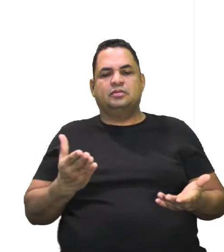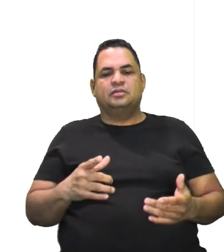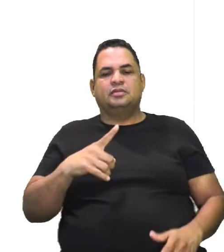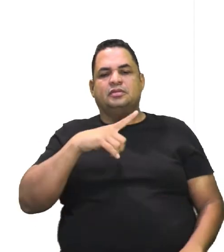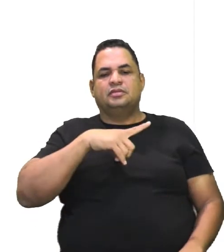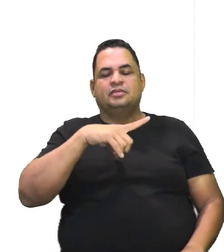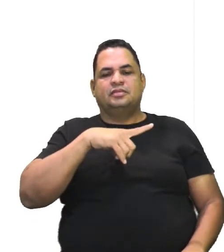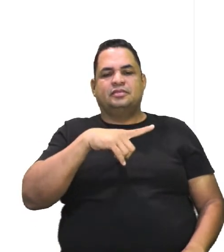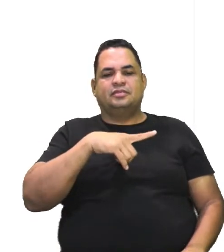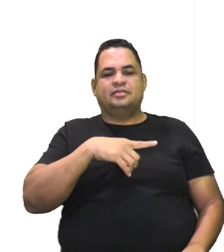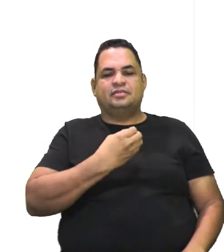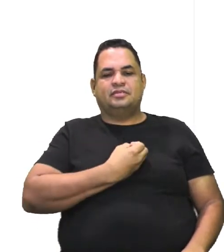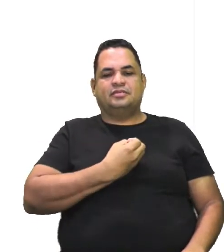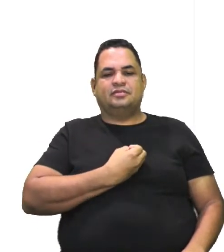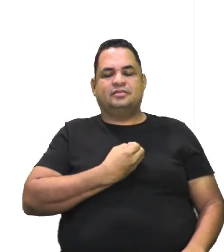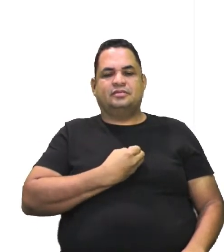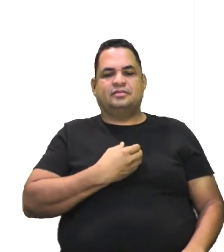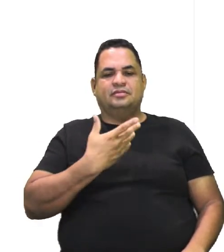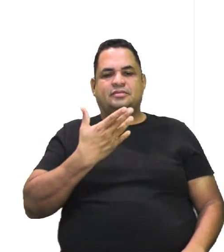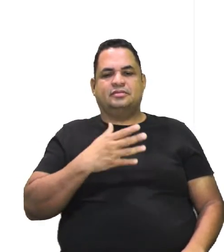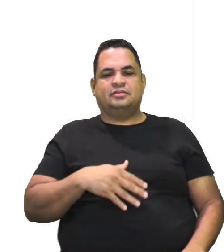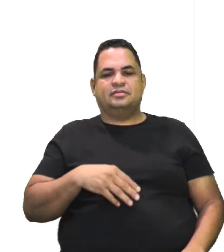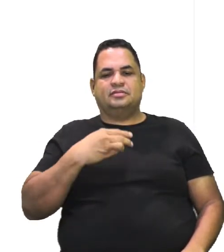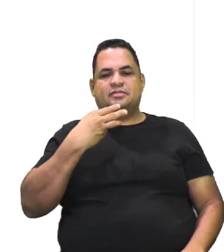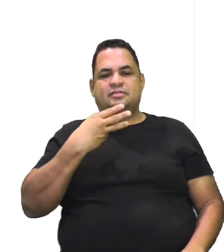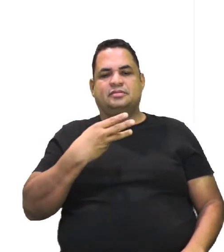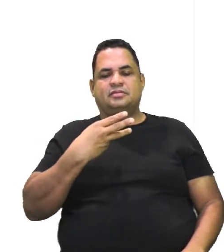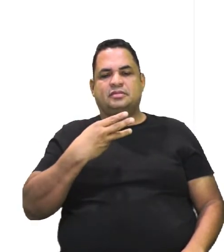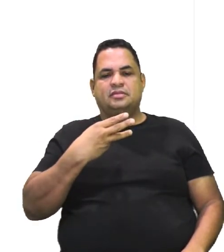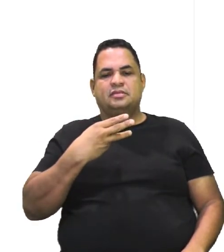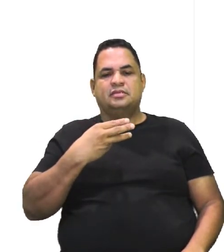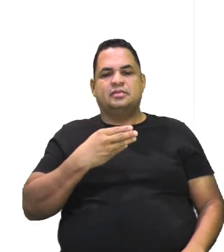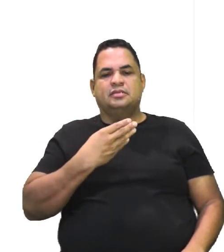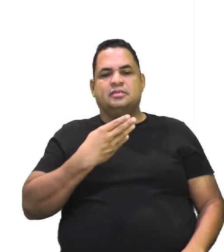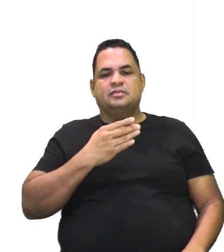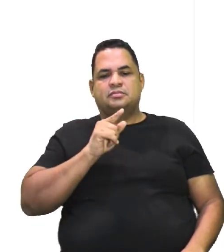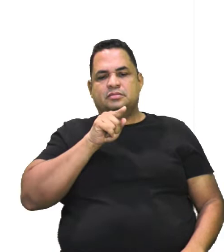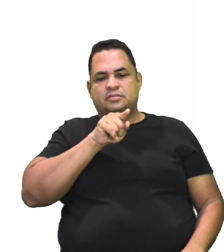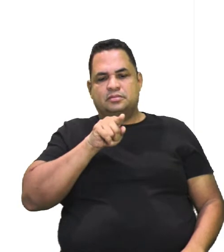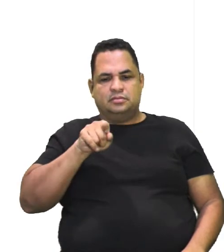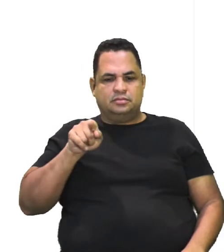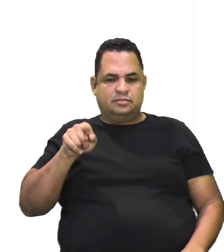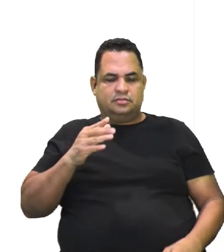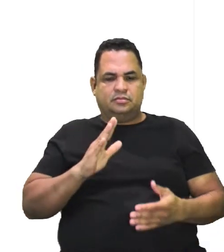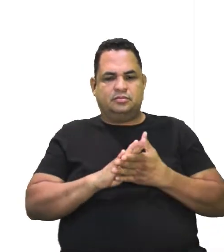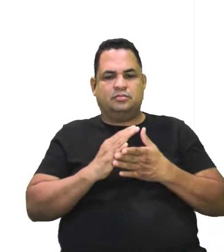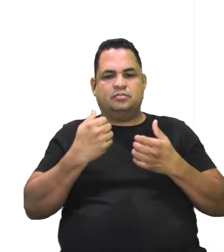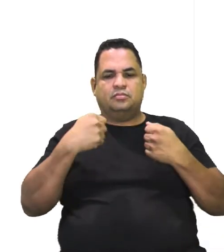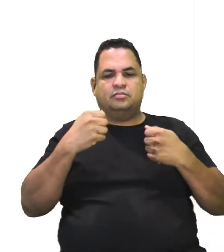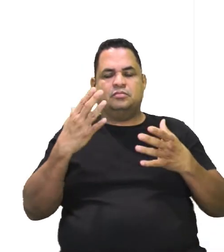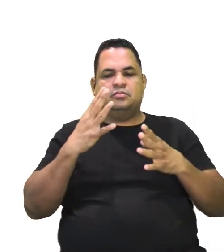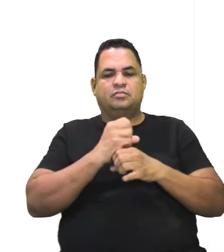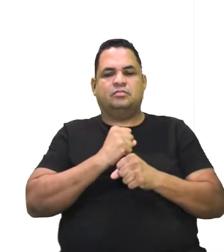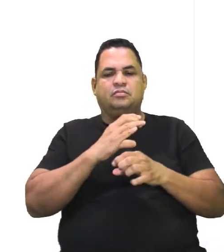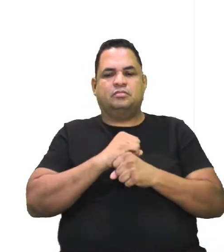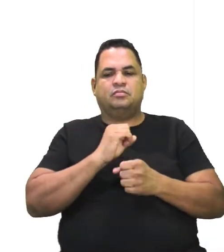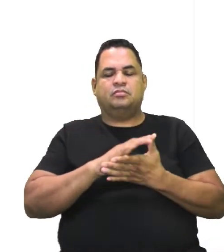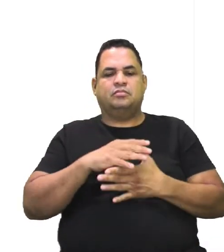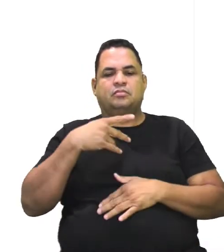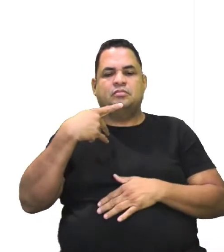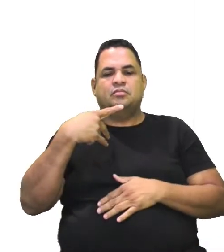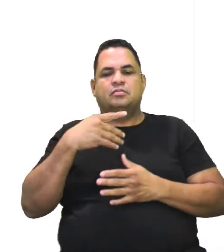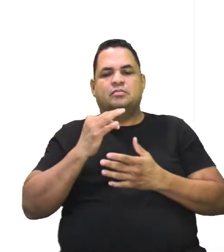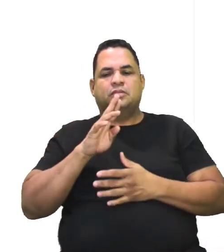temos números pitagóricos. 3 casinhas aqui, 4 casinhas aqui. A gente pode calcular pelo nosso teorema